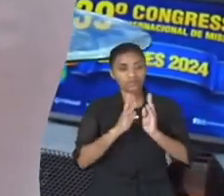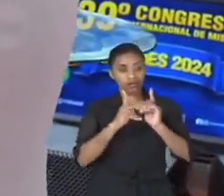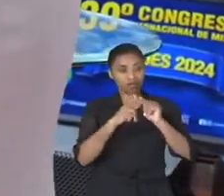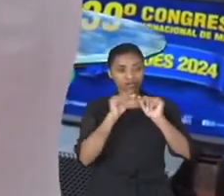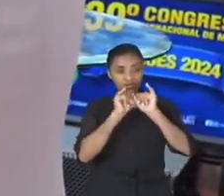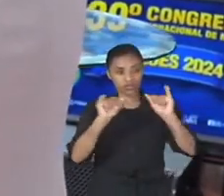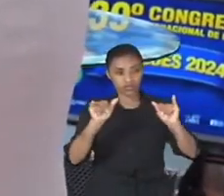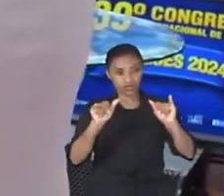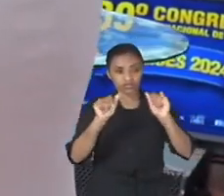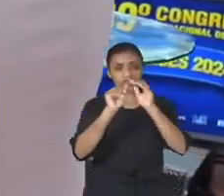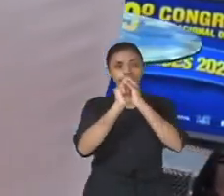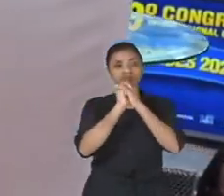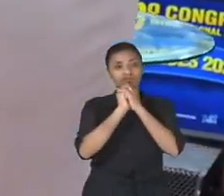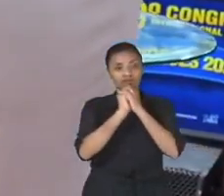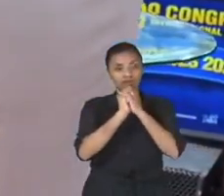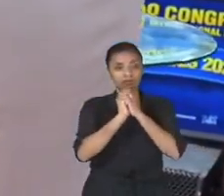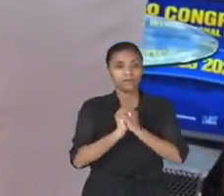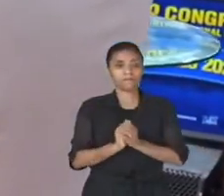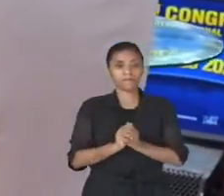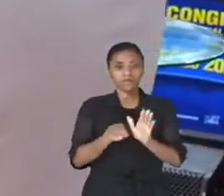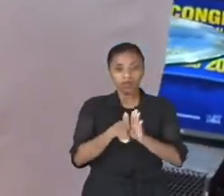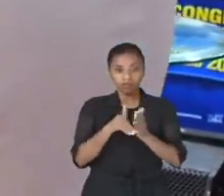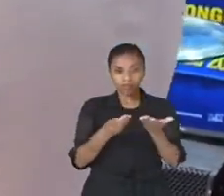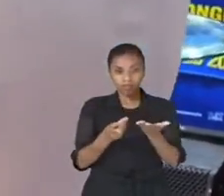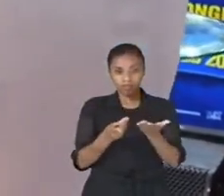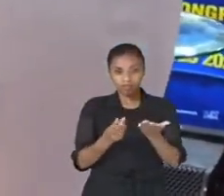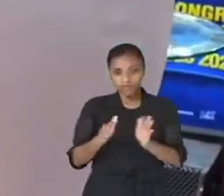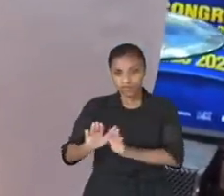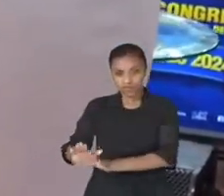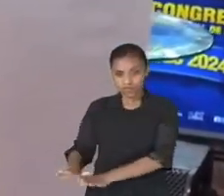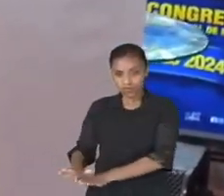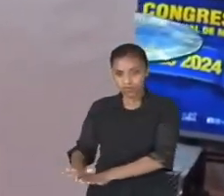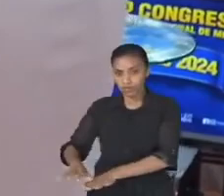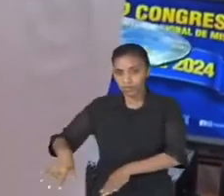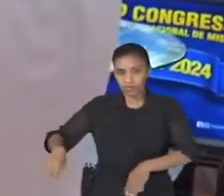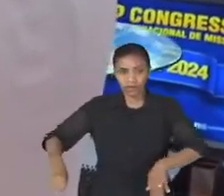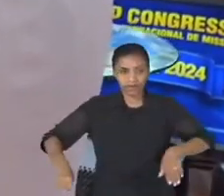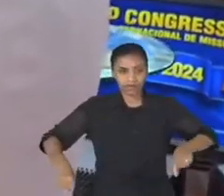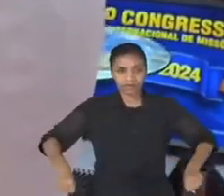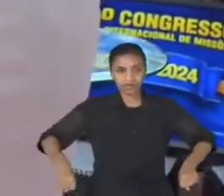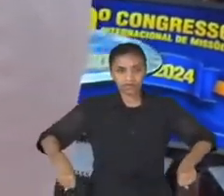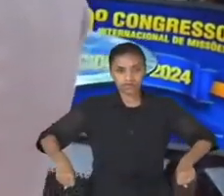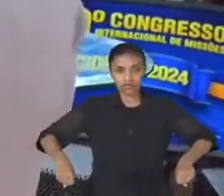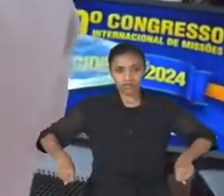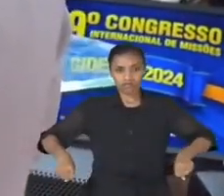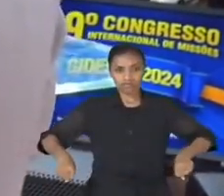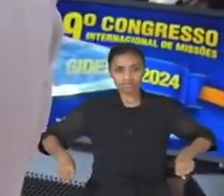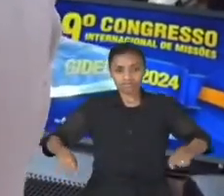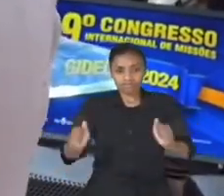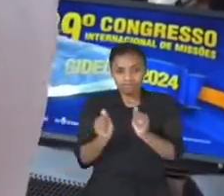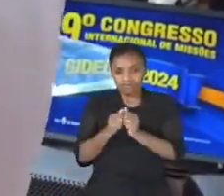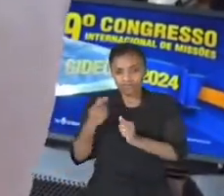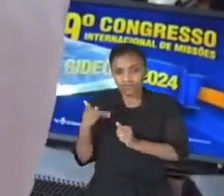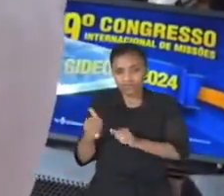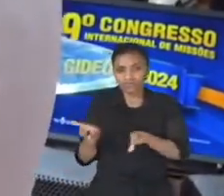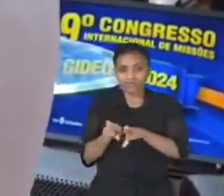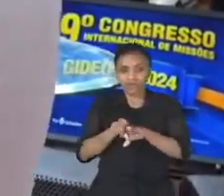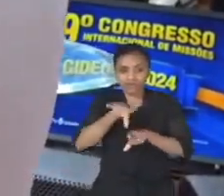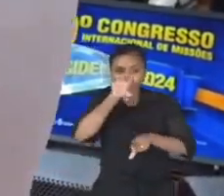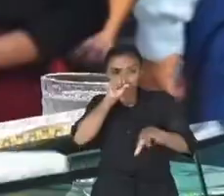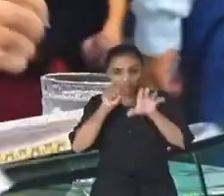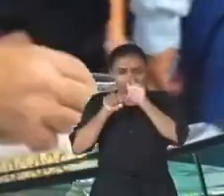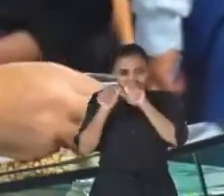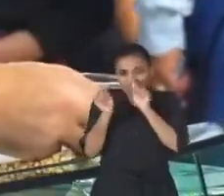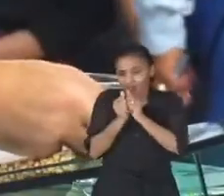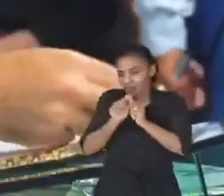diz, coloque a Bíblia no banco, na cadeira, e pegue na mão da pessoa mais perfumada do seu lado.